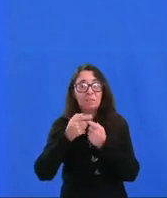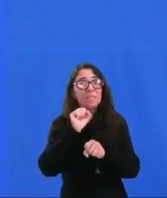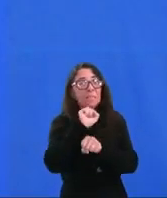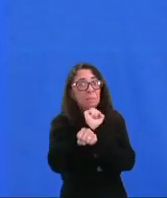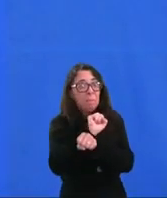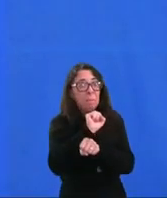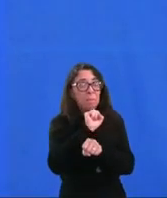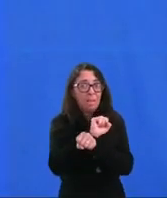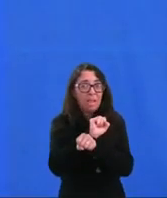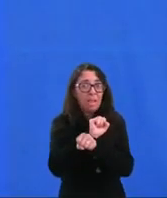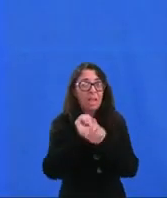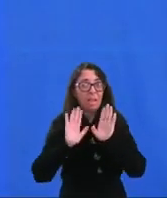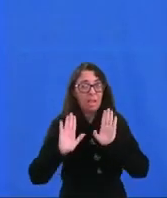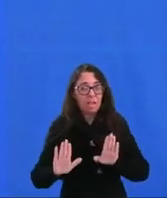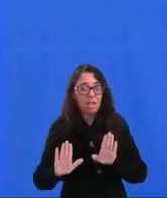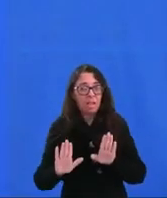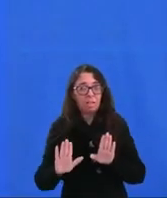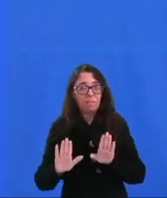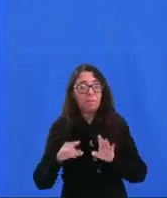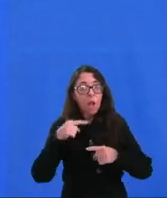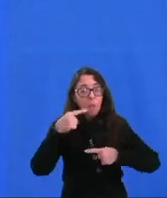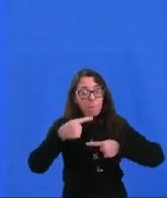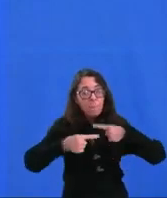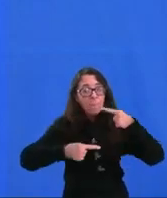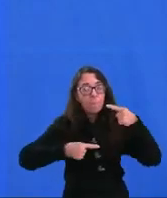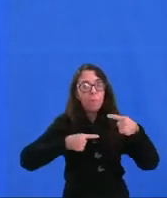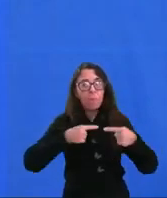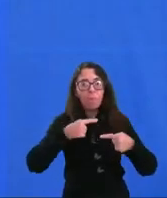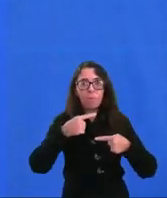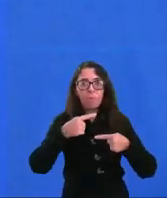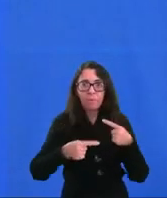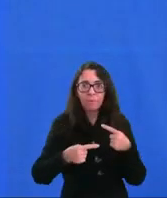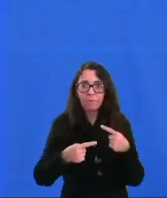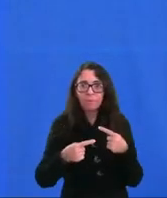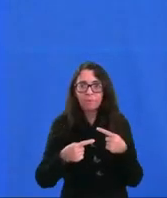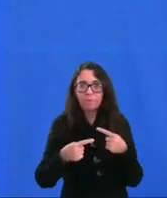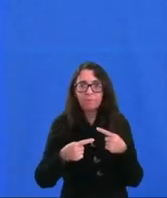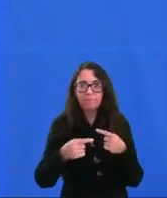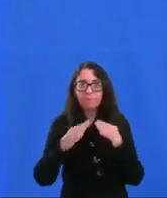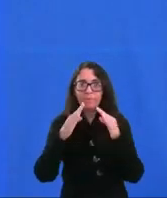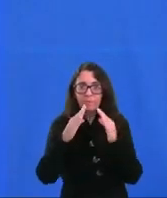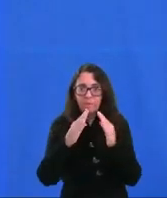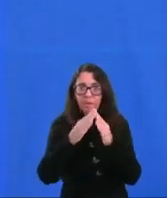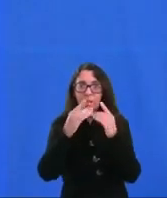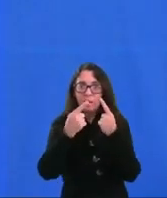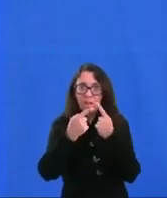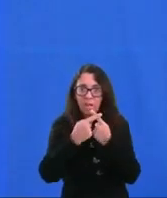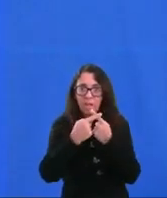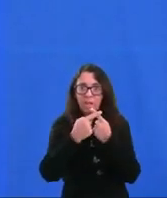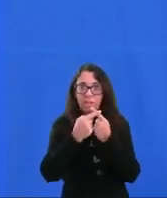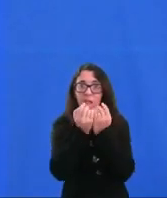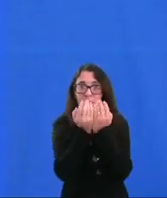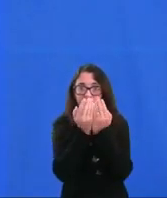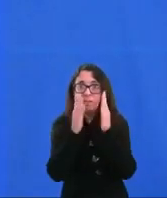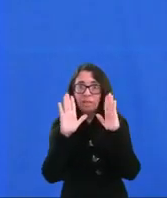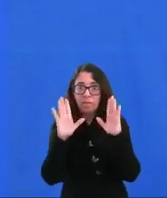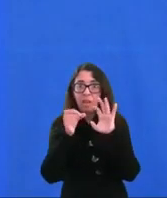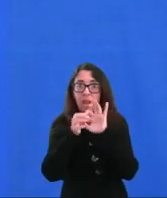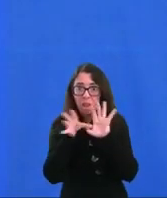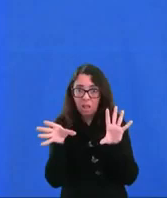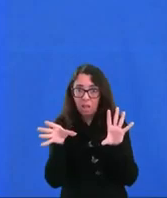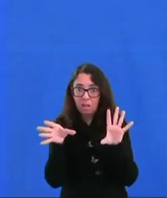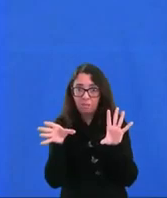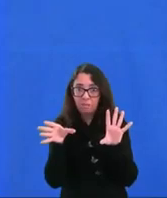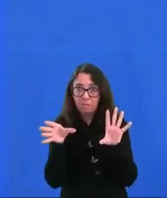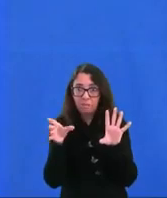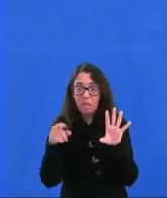também, pastor? E nos cultos online também, por esse período em que durar o lockdown decretado